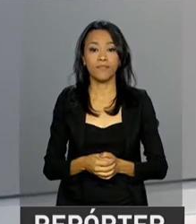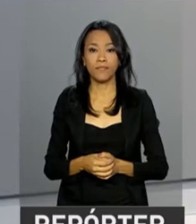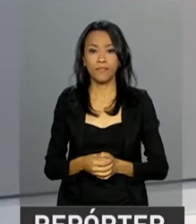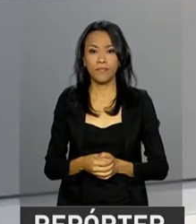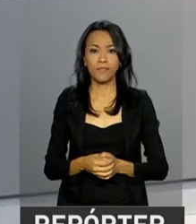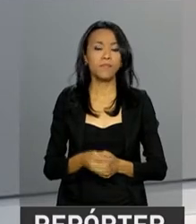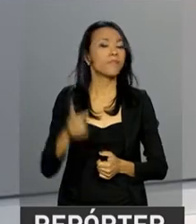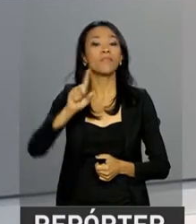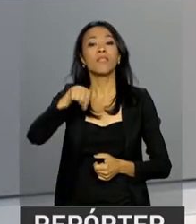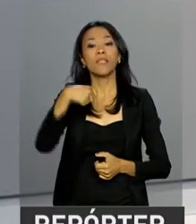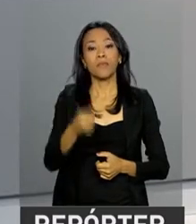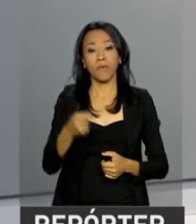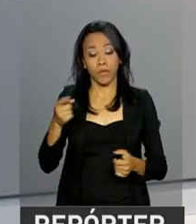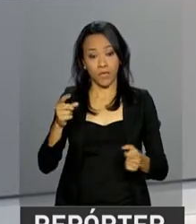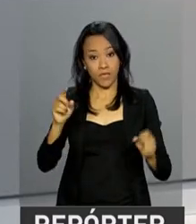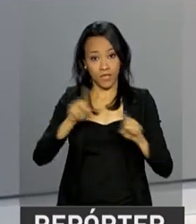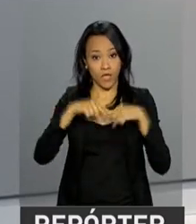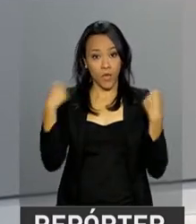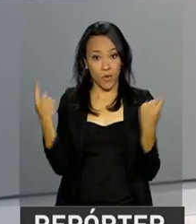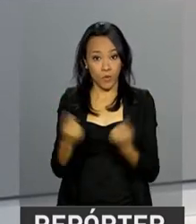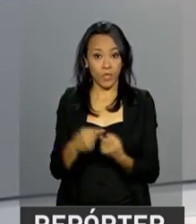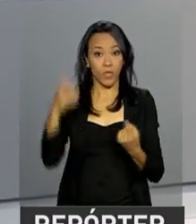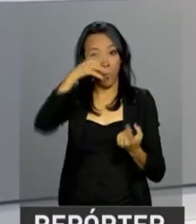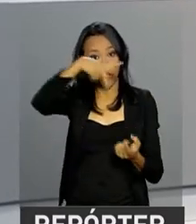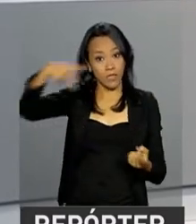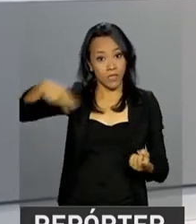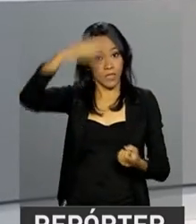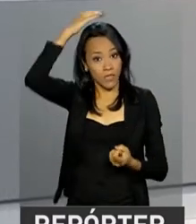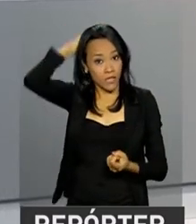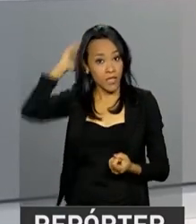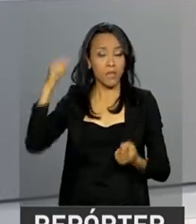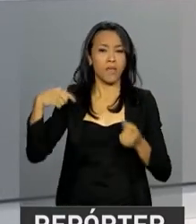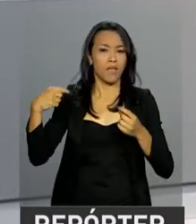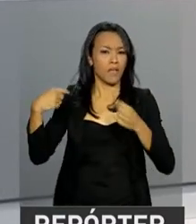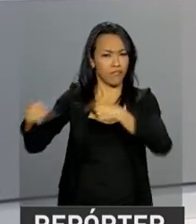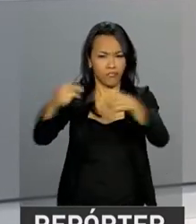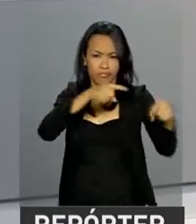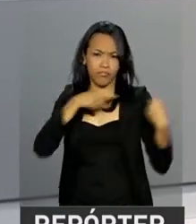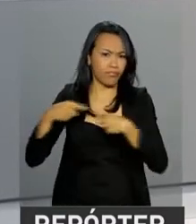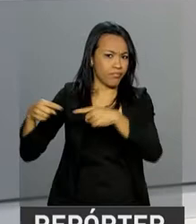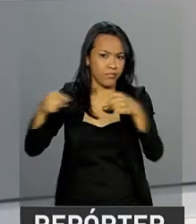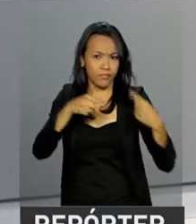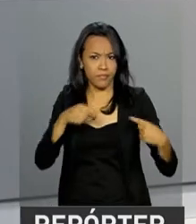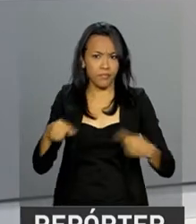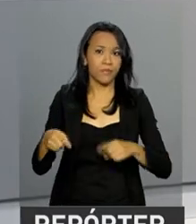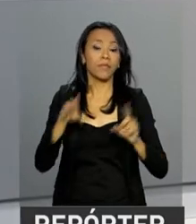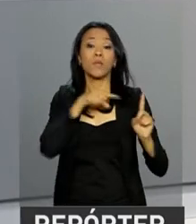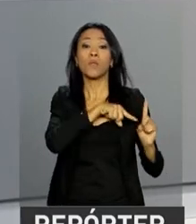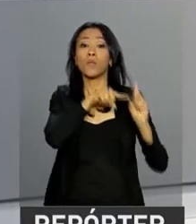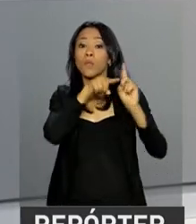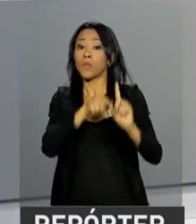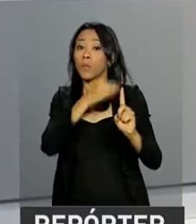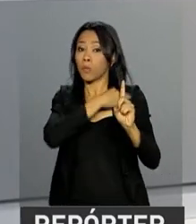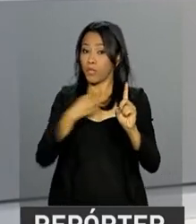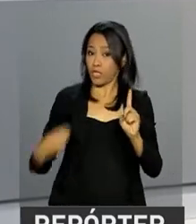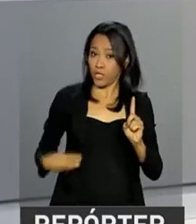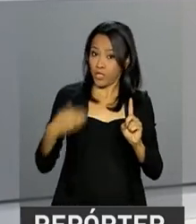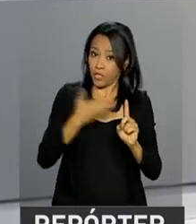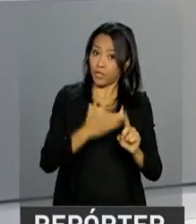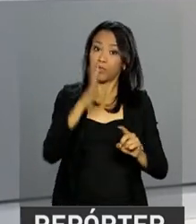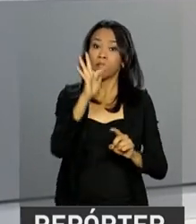www.bnb.gov.br unir com o presidente michel temer e parlamentares para debater a reforma da previdência o ministro da fazenda henrique meirelles